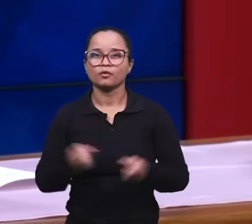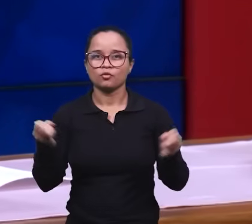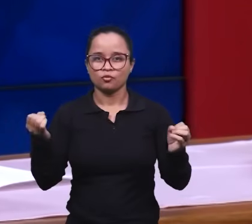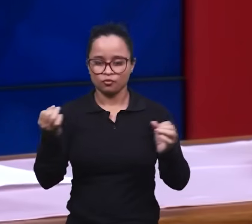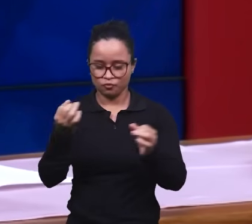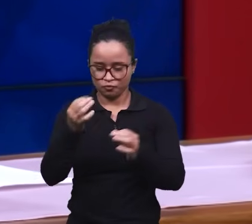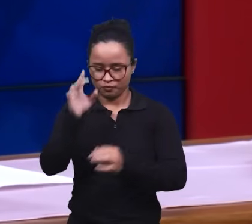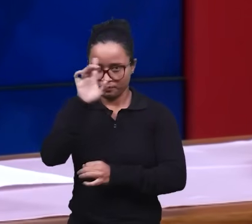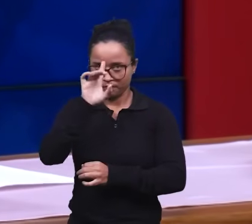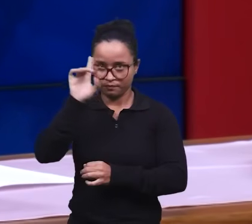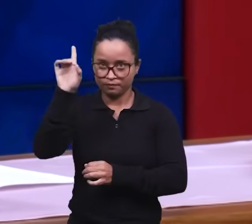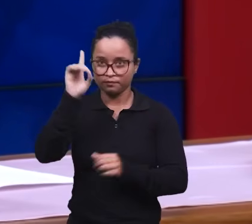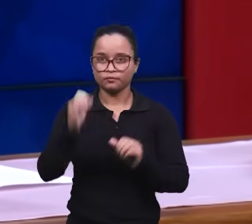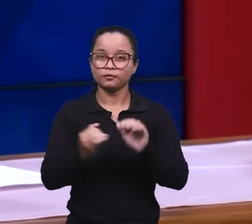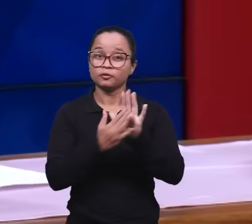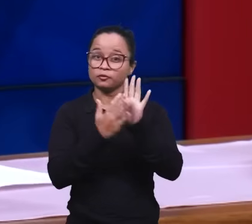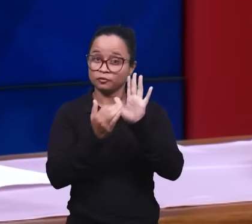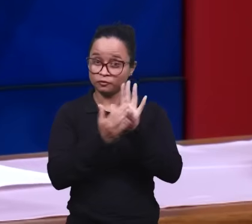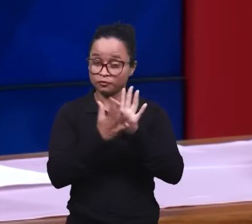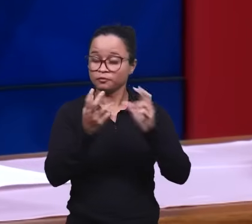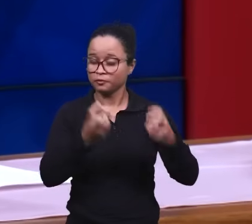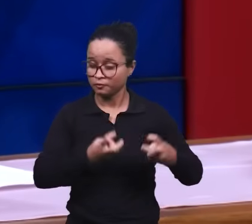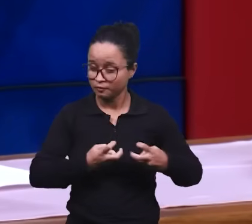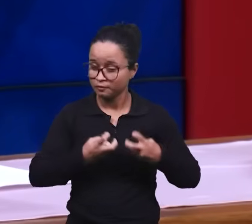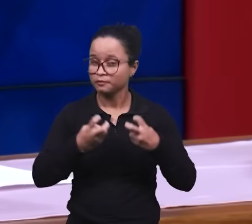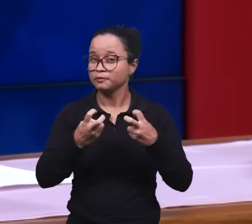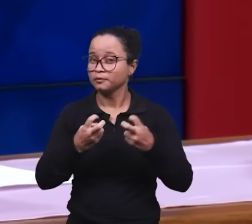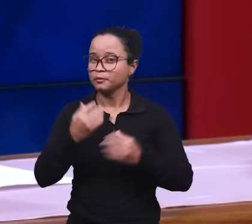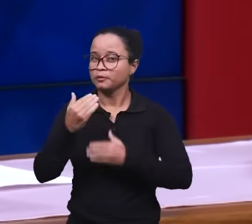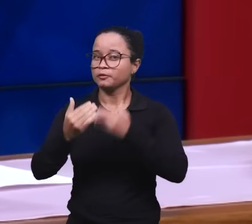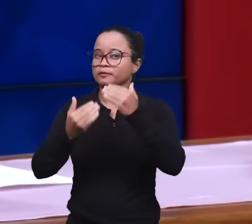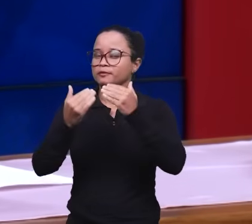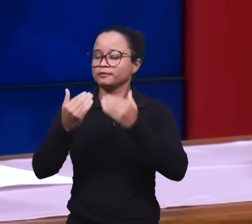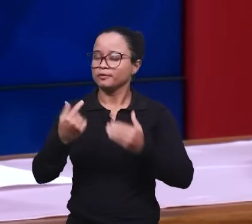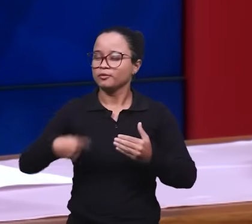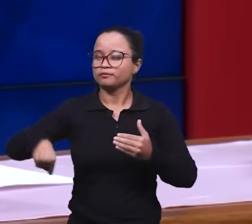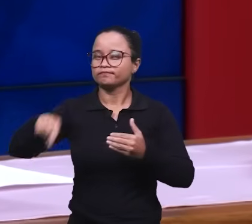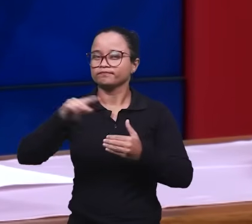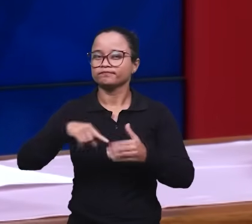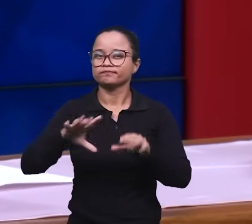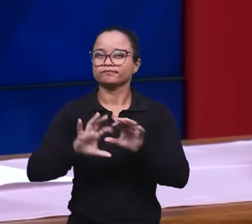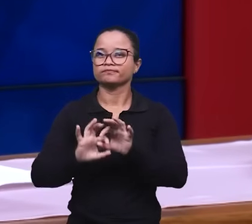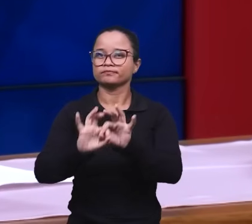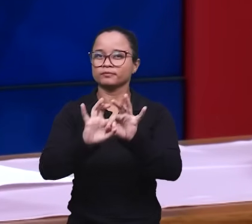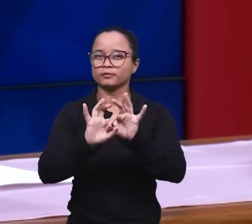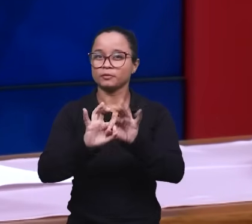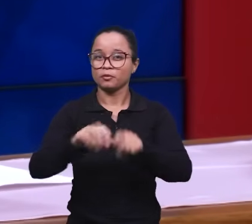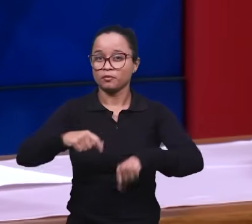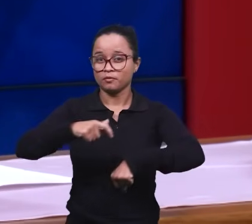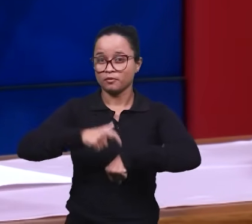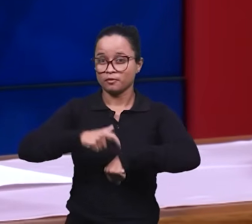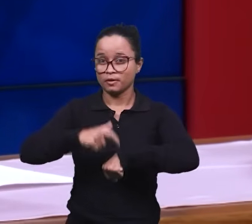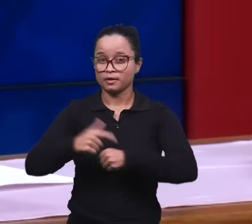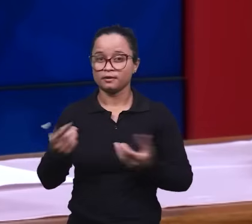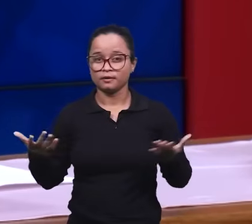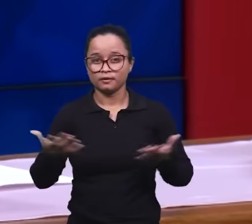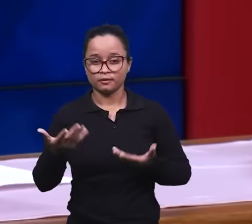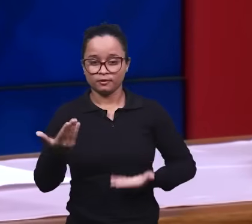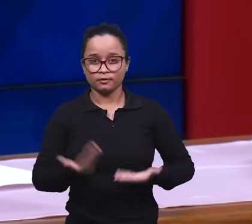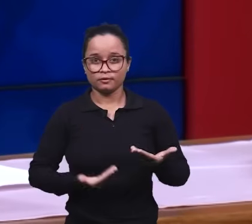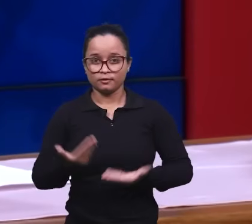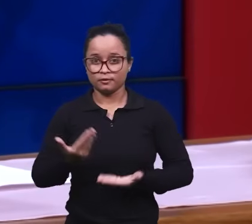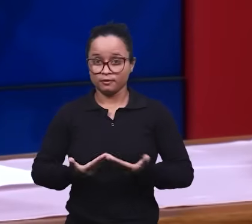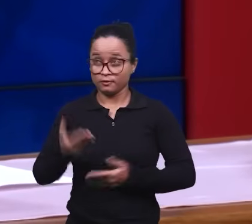Glória a Deus pelo louvor de clamor, aperfeiçoando nossa comunhão. Neste momento, o servo de